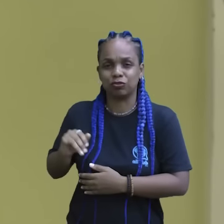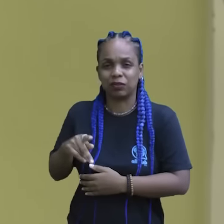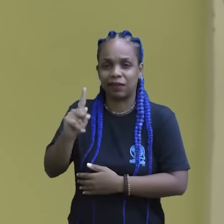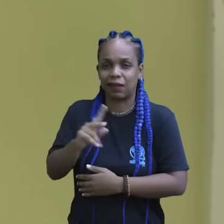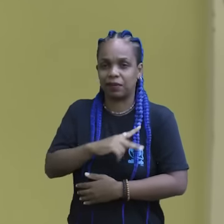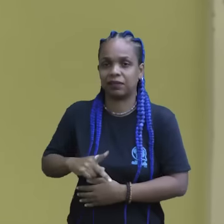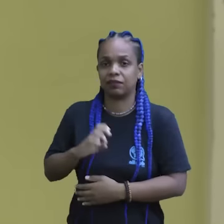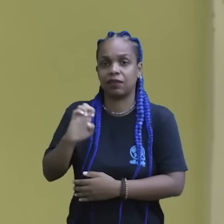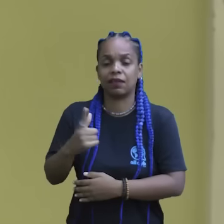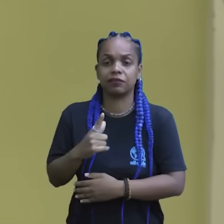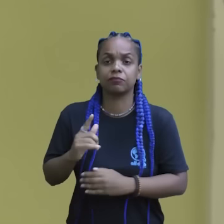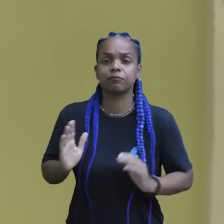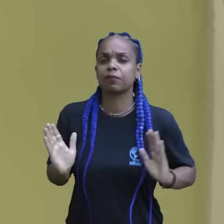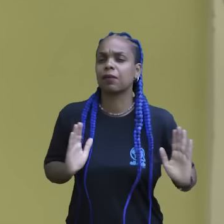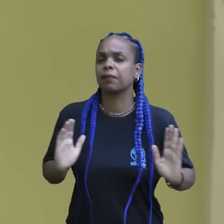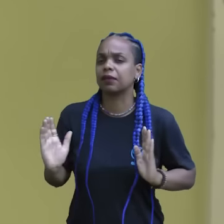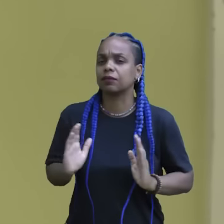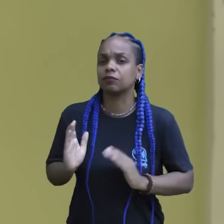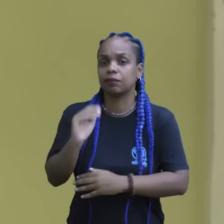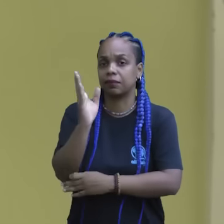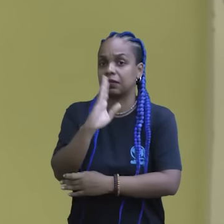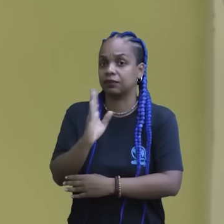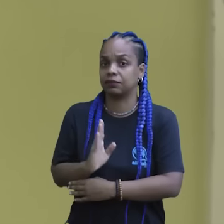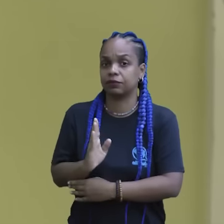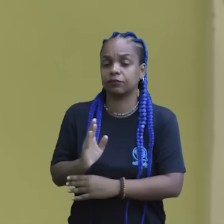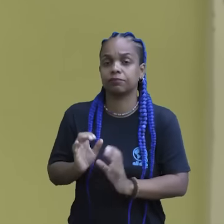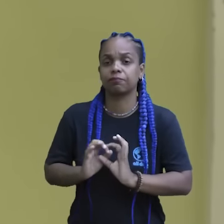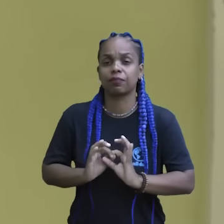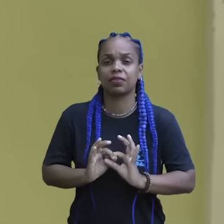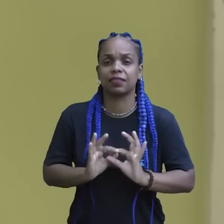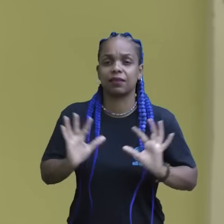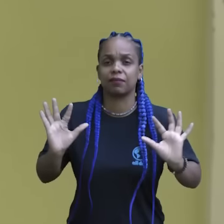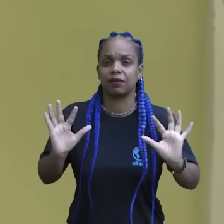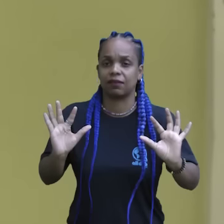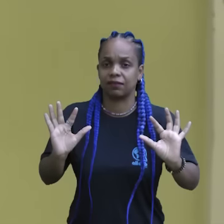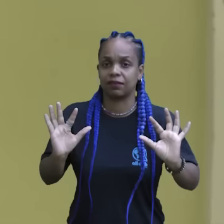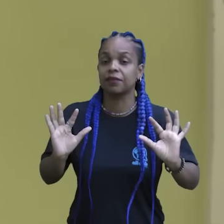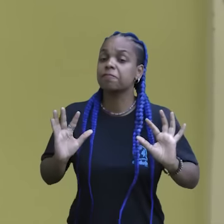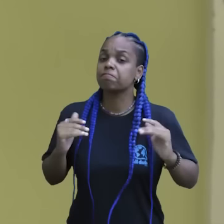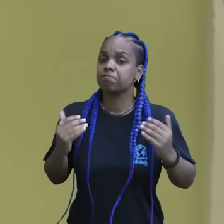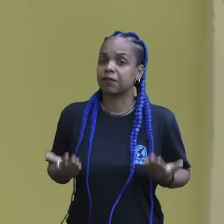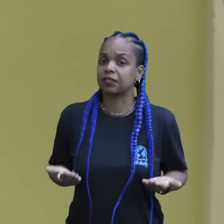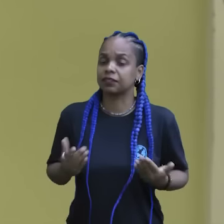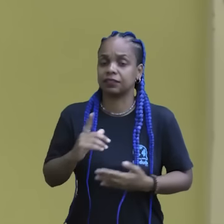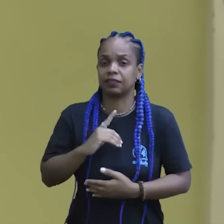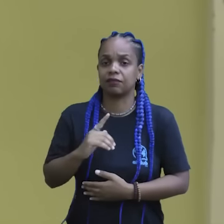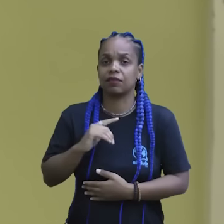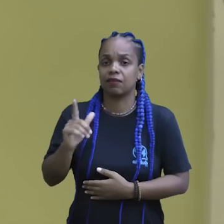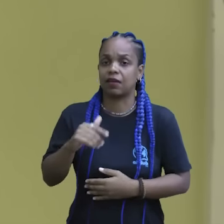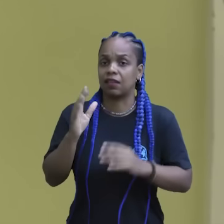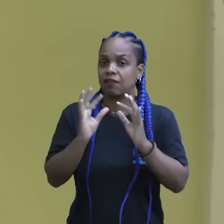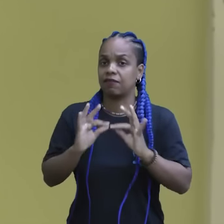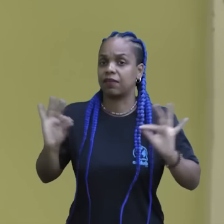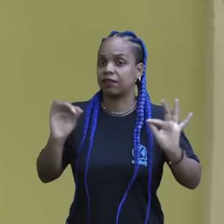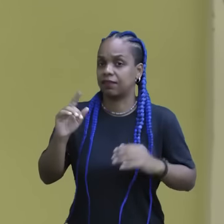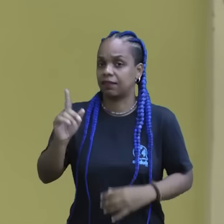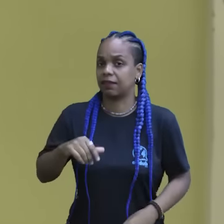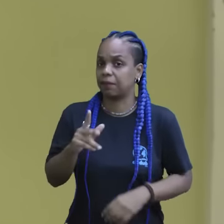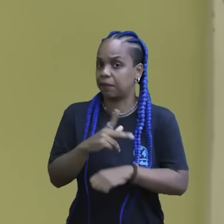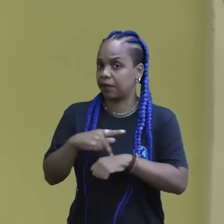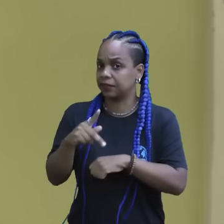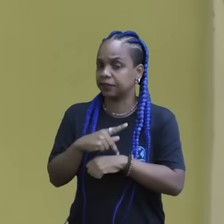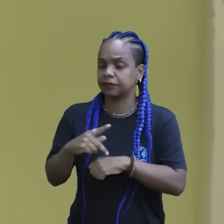mas que o chavão era ser nacionalista. Então, não era conveniente naquele momento, e a Raquel me ajudou